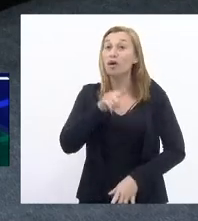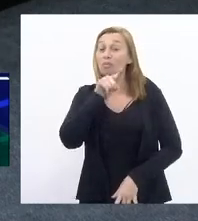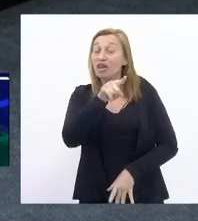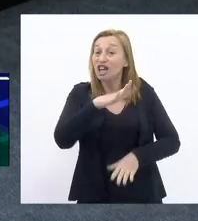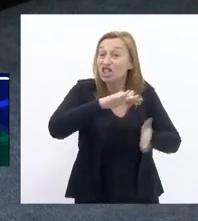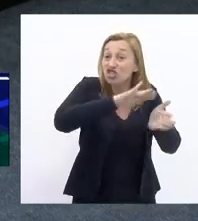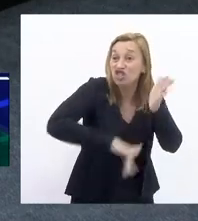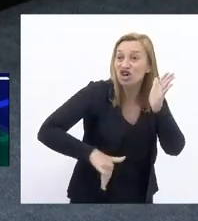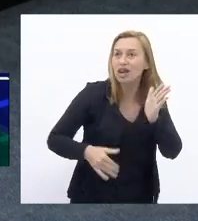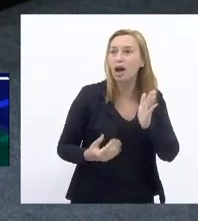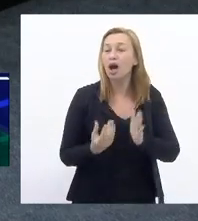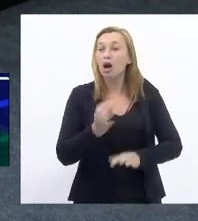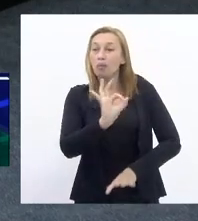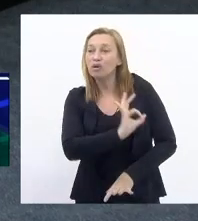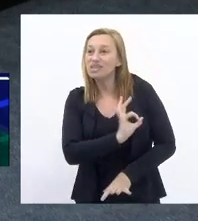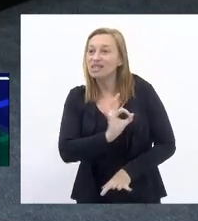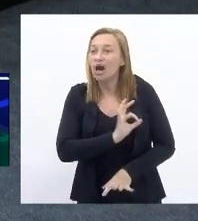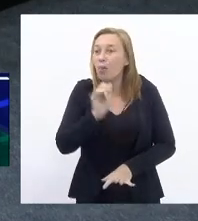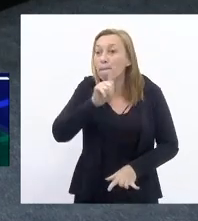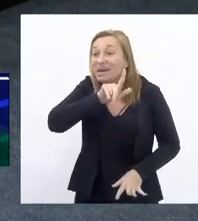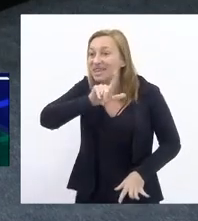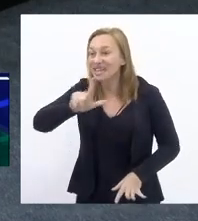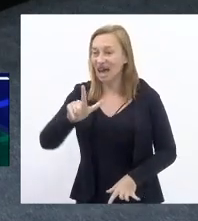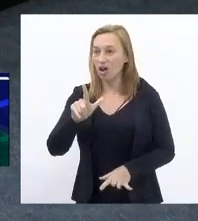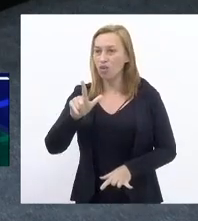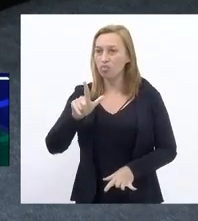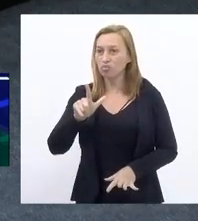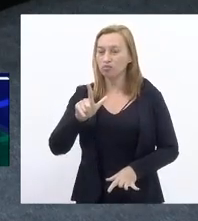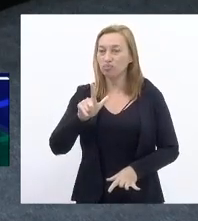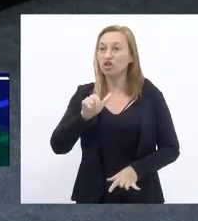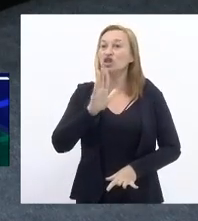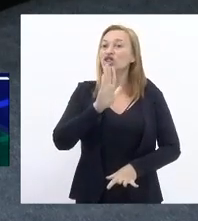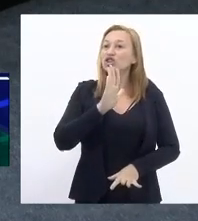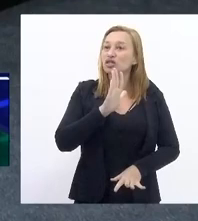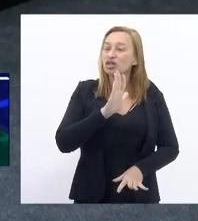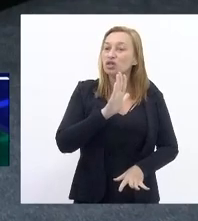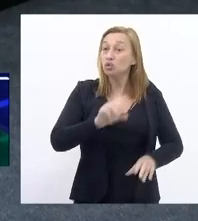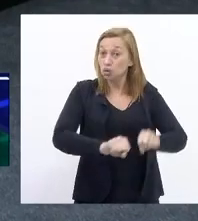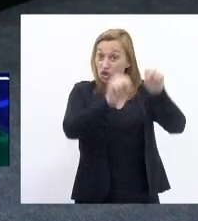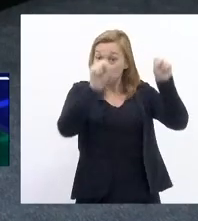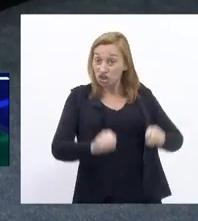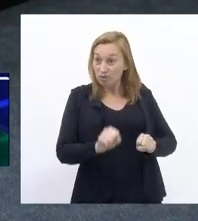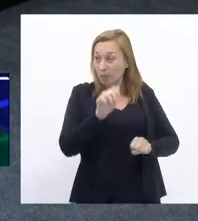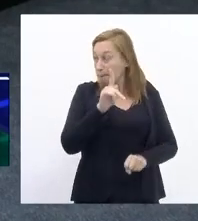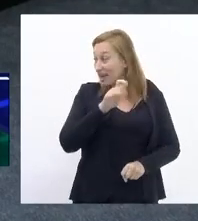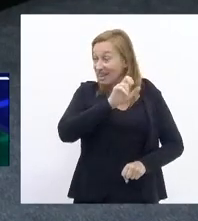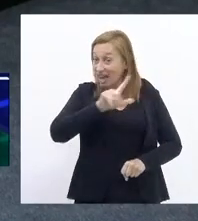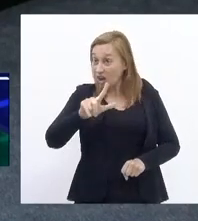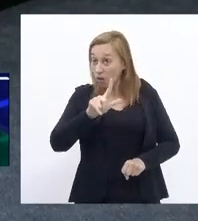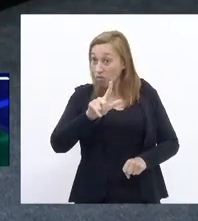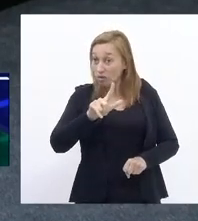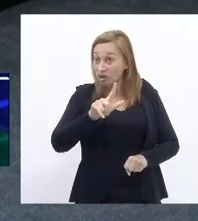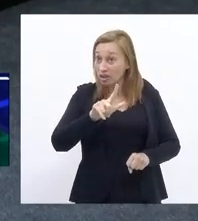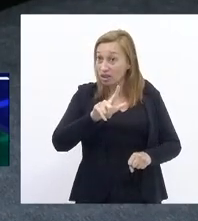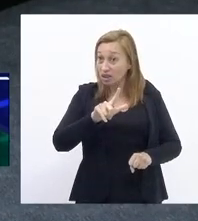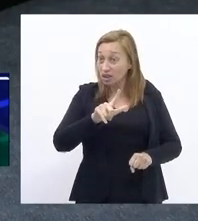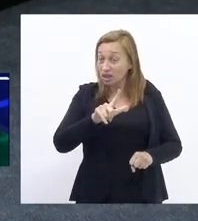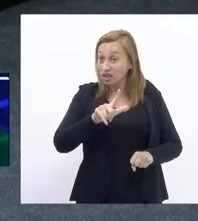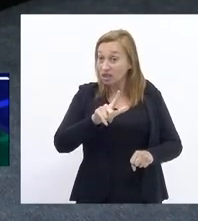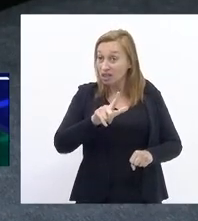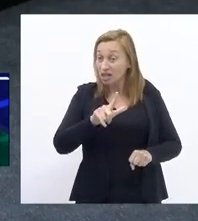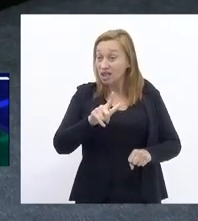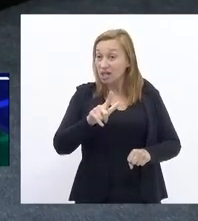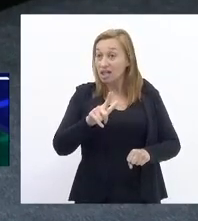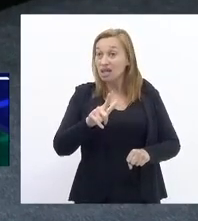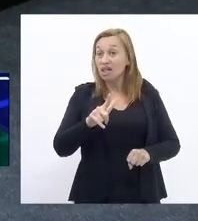tira policiais penais do já combalido sistema penal e bota em